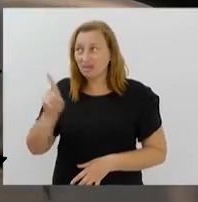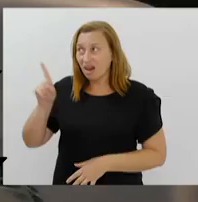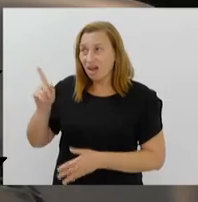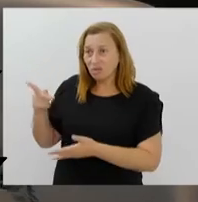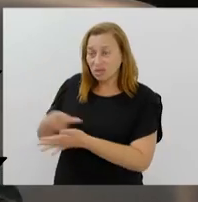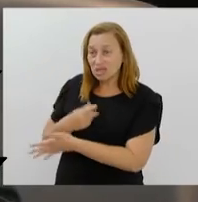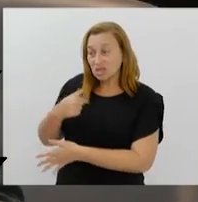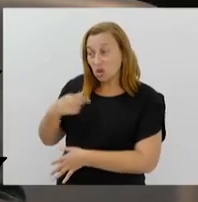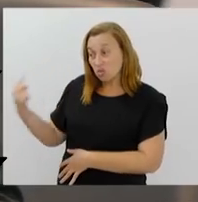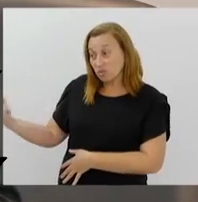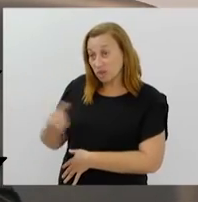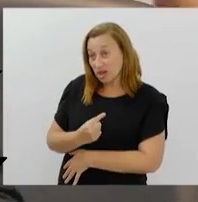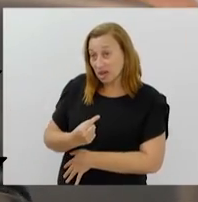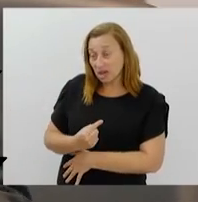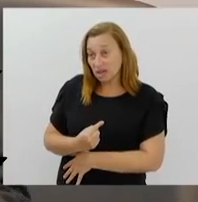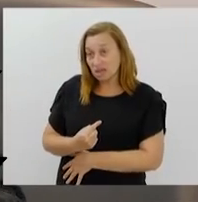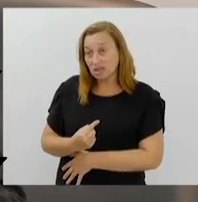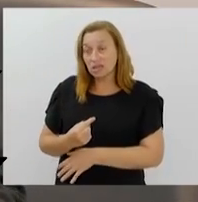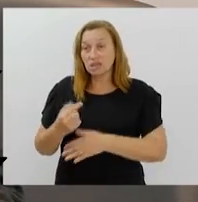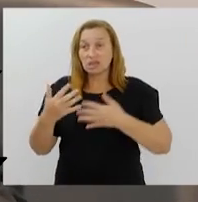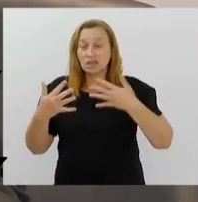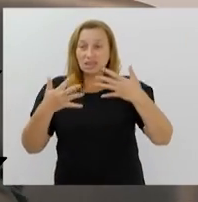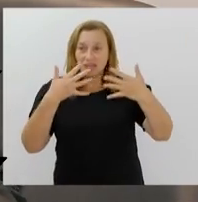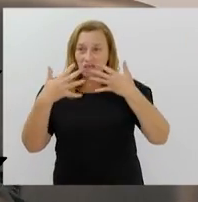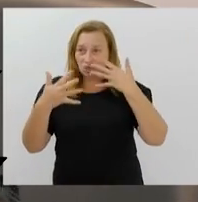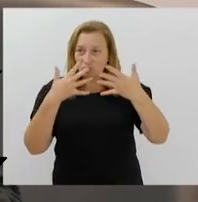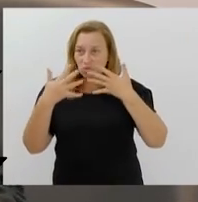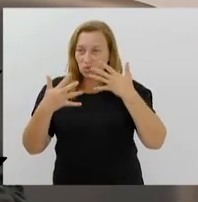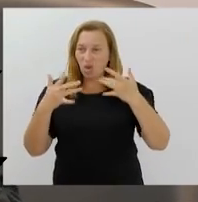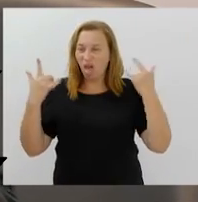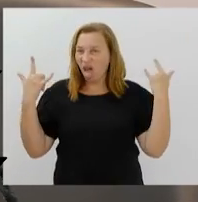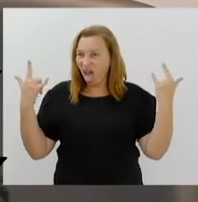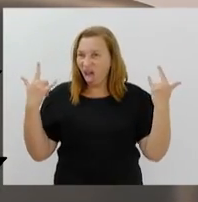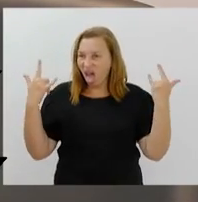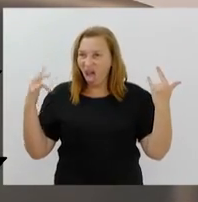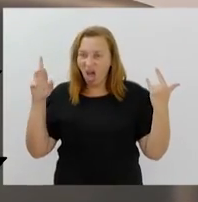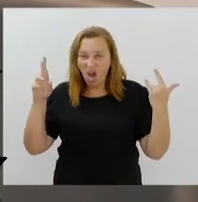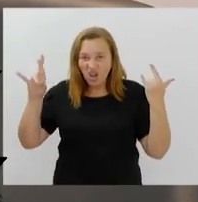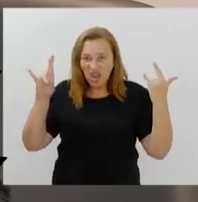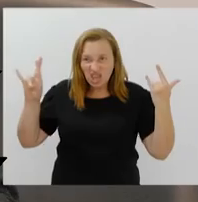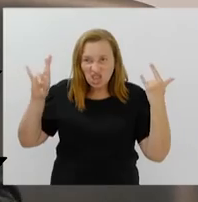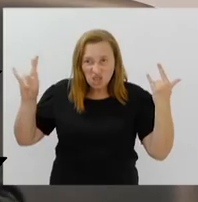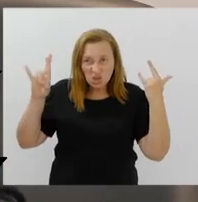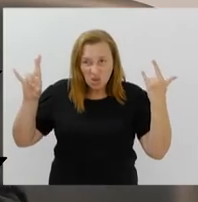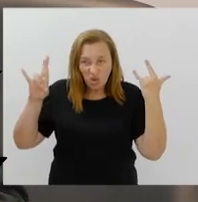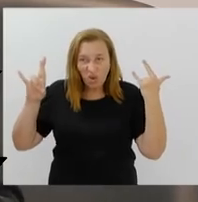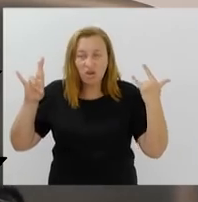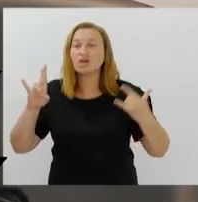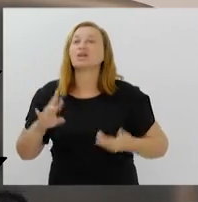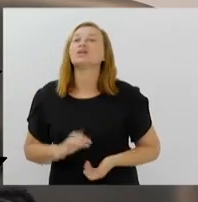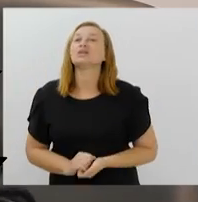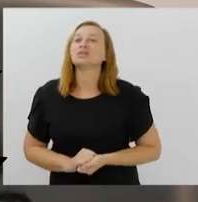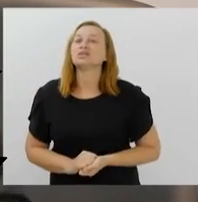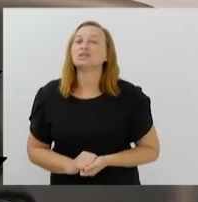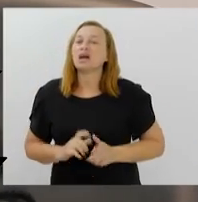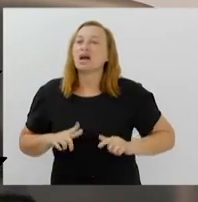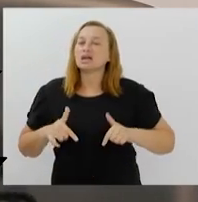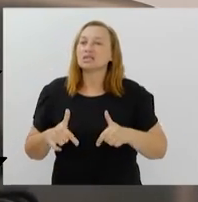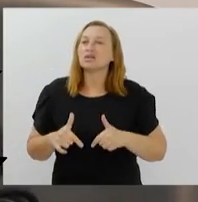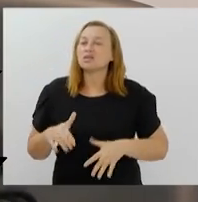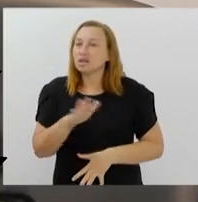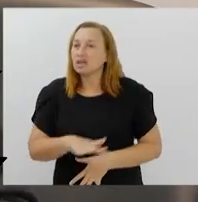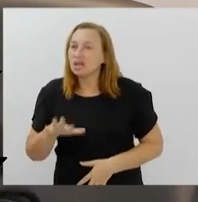vim para cá que é a da Transparência por conta do rock Rio um monte de problemas que tá acontecendo inclusive com relação a criança